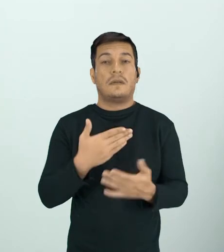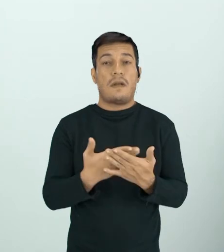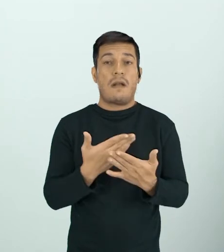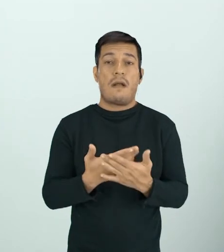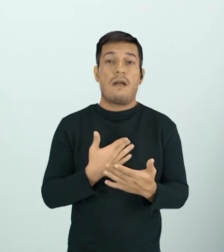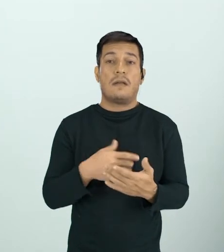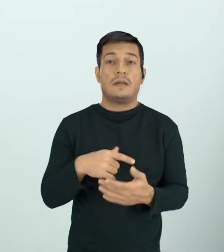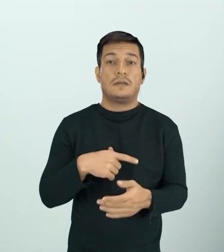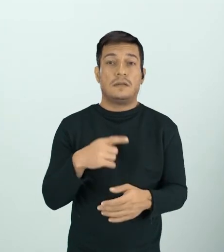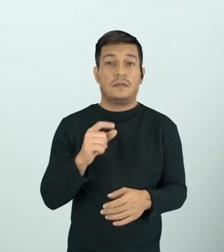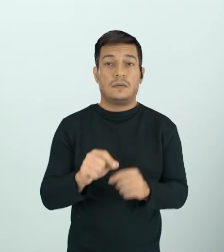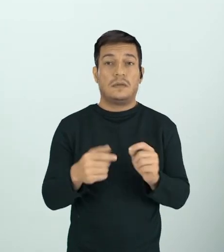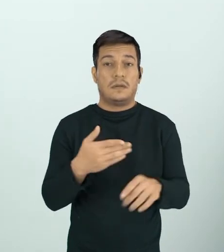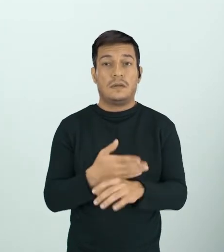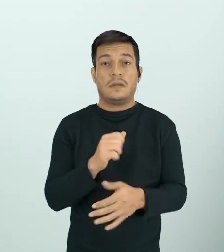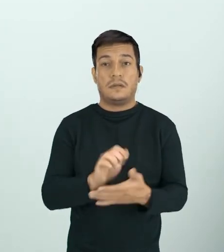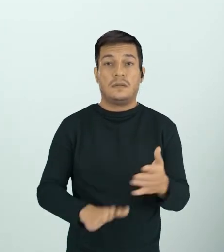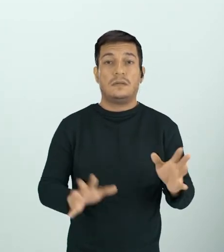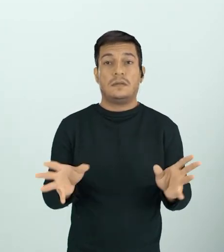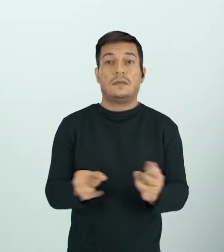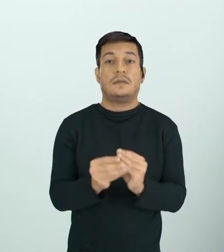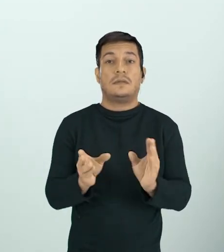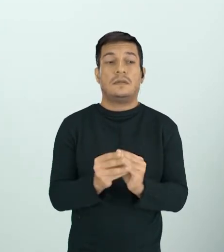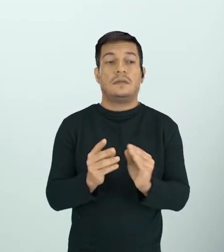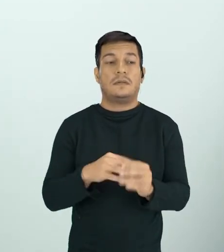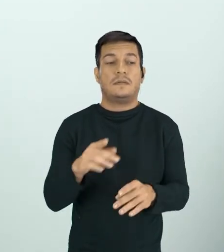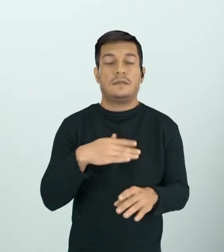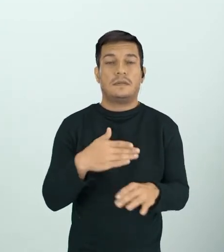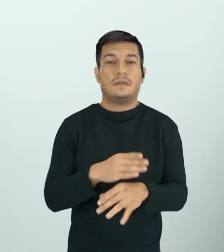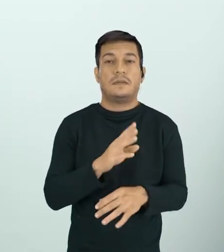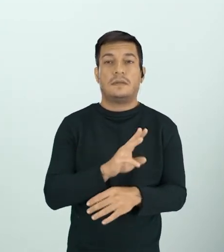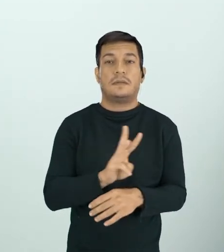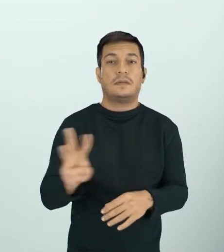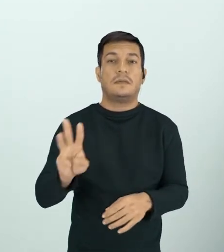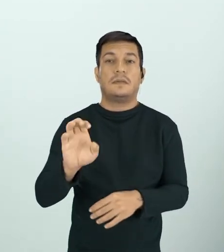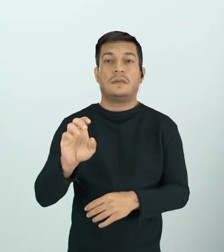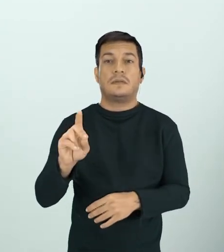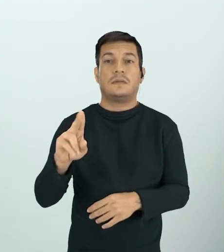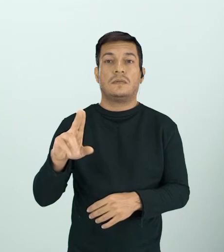a aula e ter acesso às atividades complementares, é só vocês acessarem a